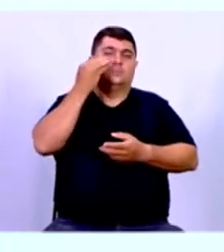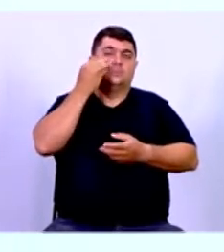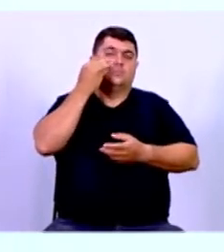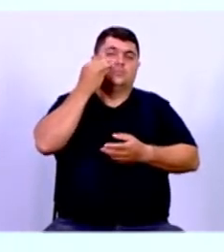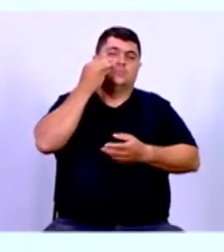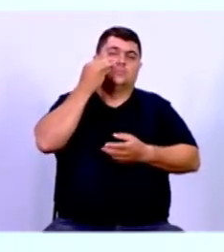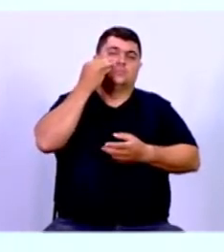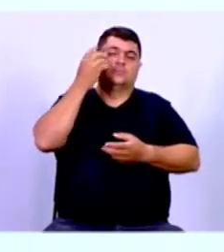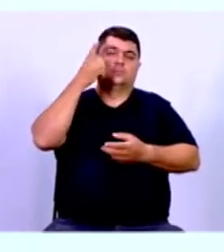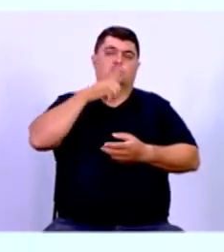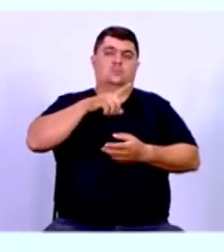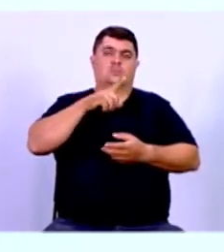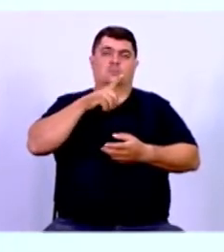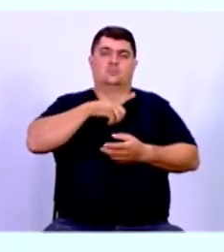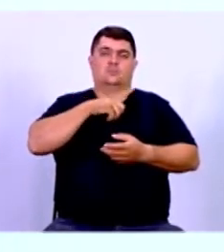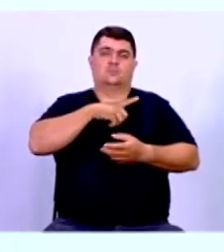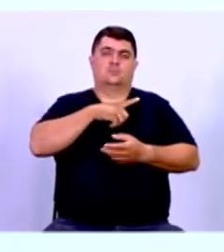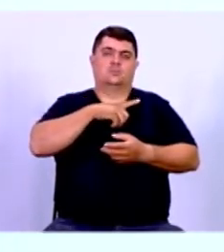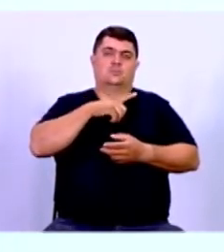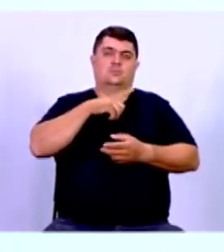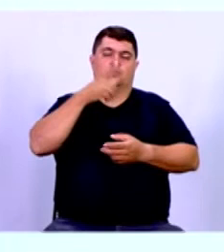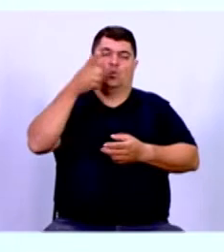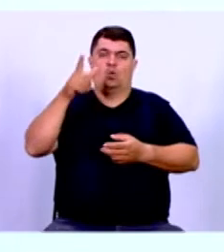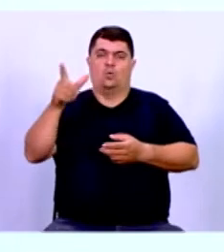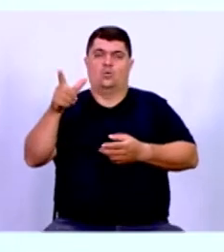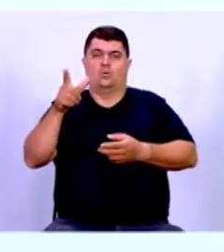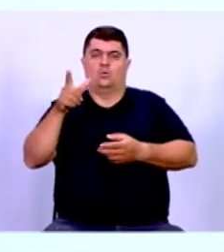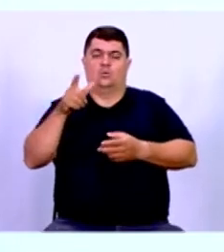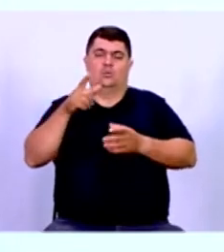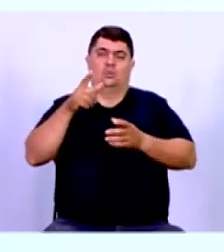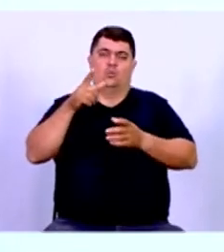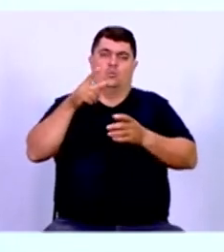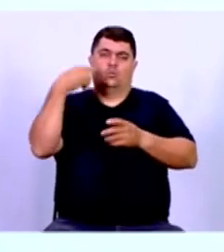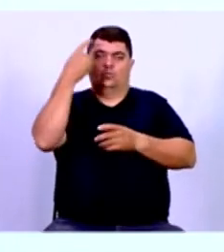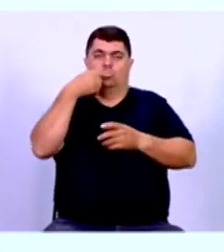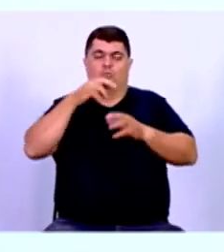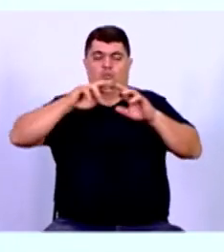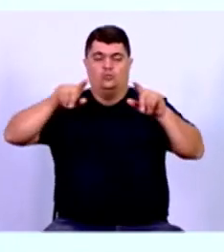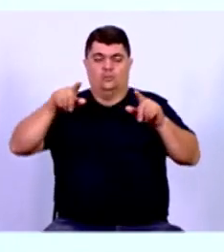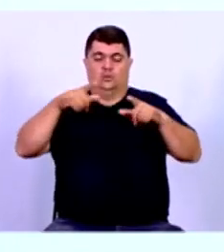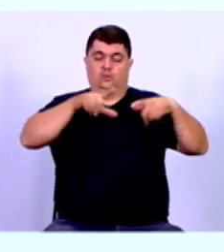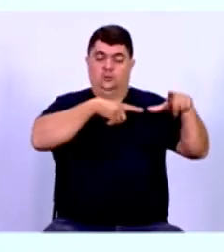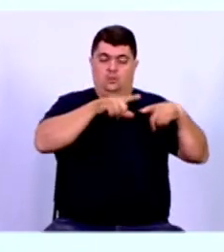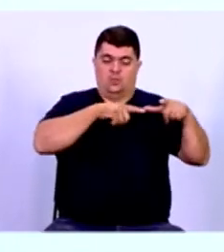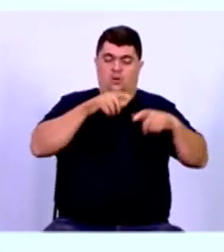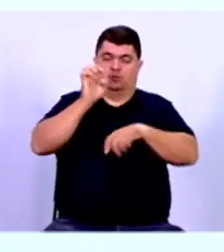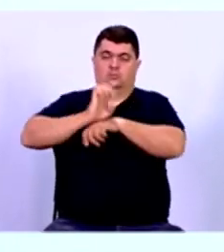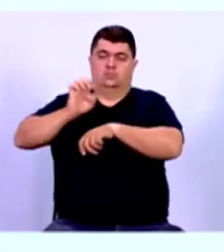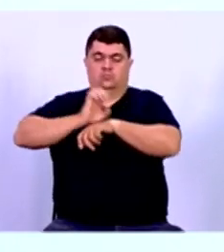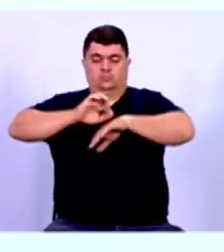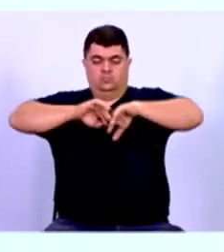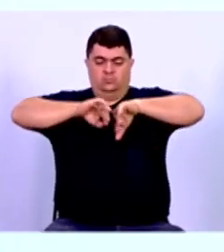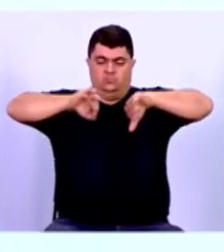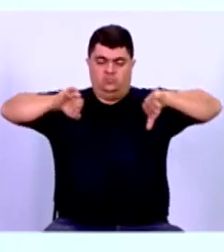horária do estágio tem outra jornada. Né? O que pode ser feito é você fazer um aproveitamento